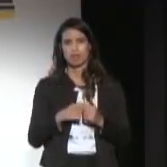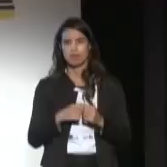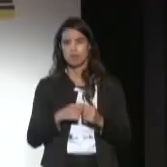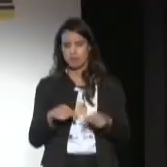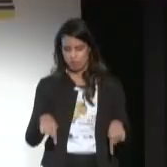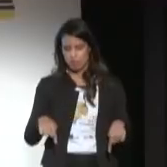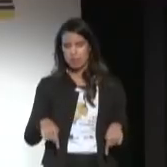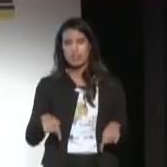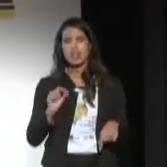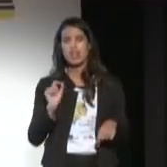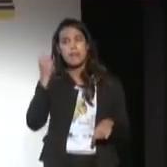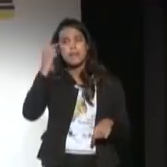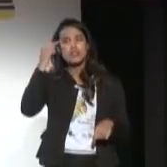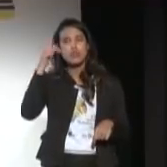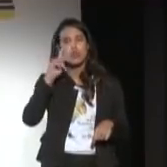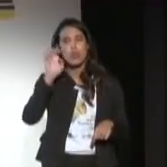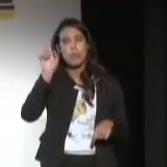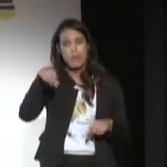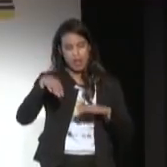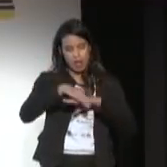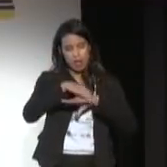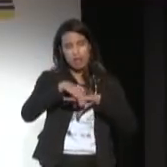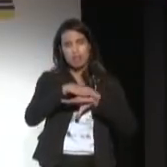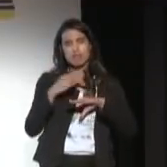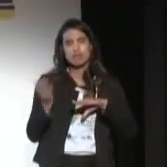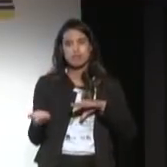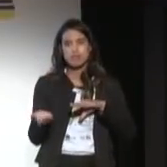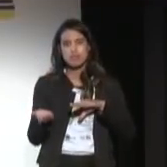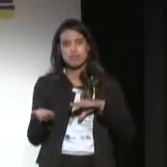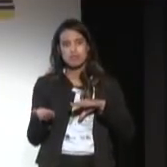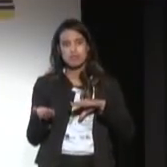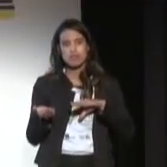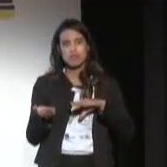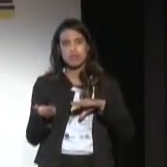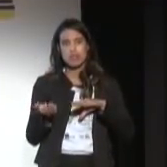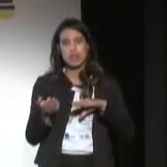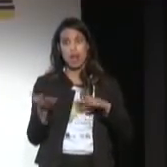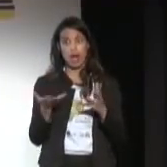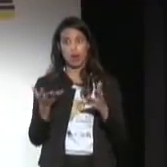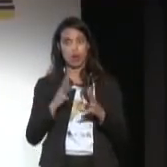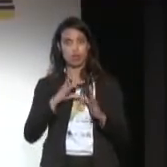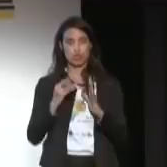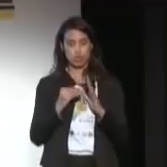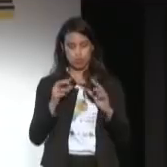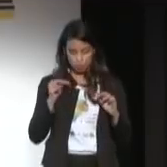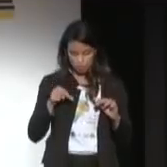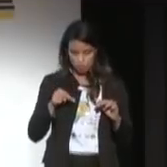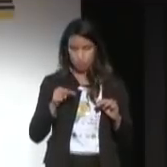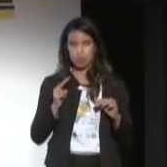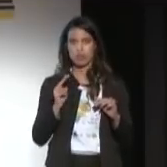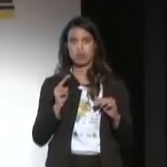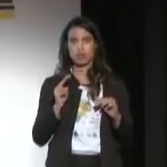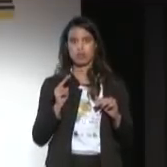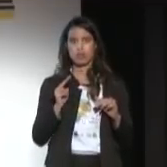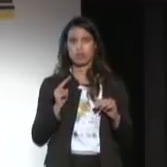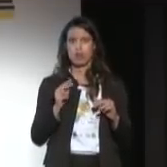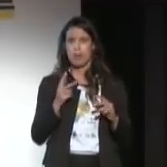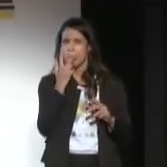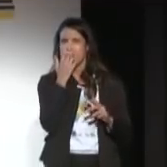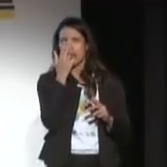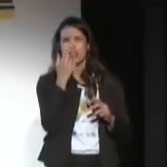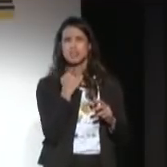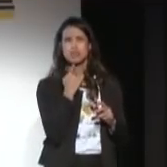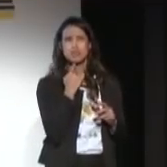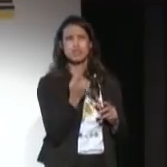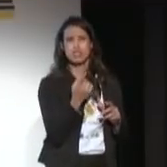Provavelmente ninguém, mas todo mundo parou para pensar no pé. A gente deu uma olhadinha assim rápido, Entende? Então, assim, parece impossível pensar